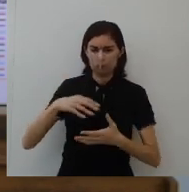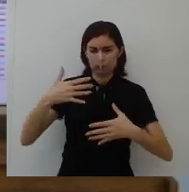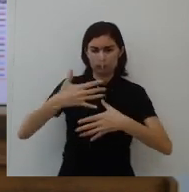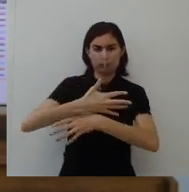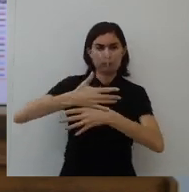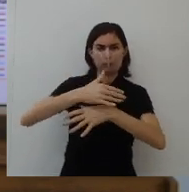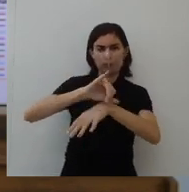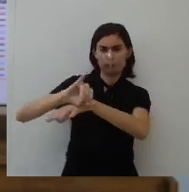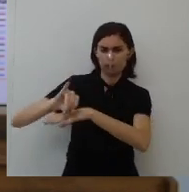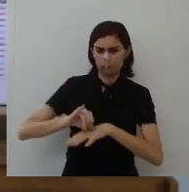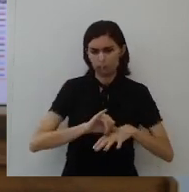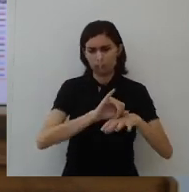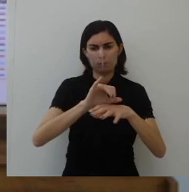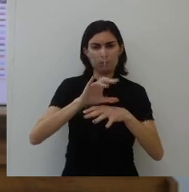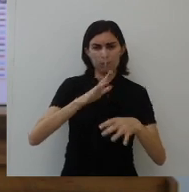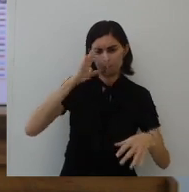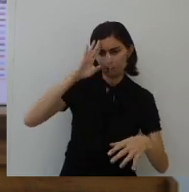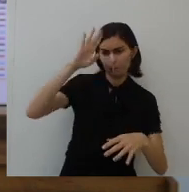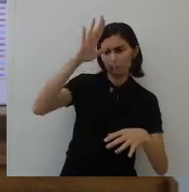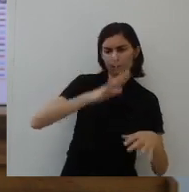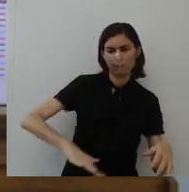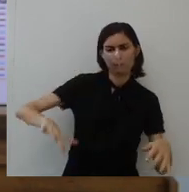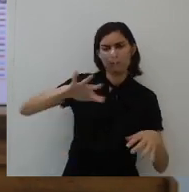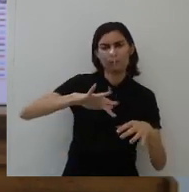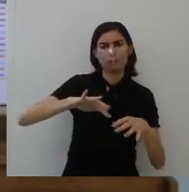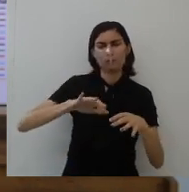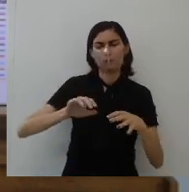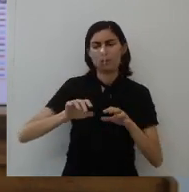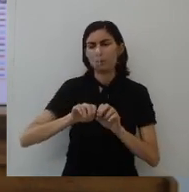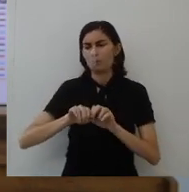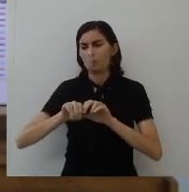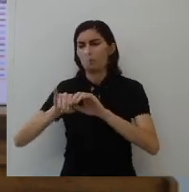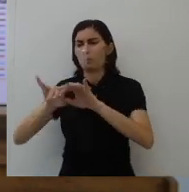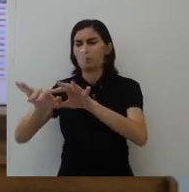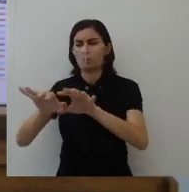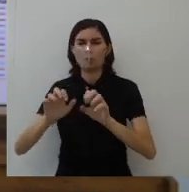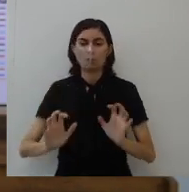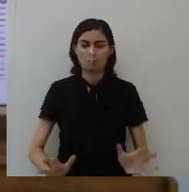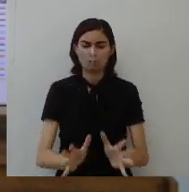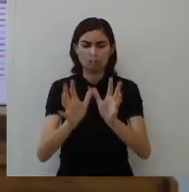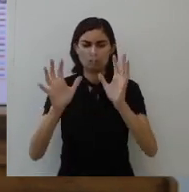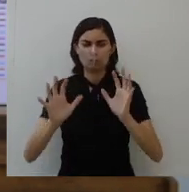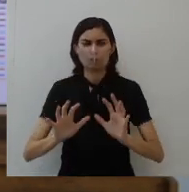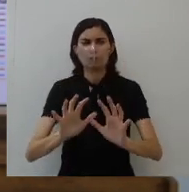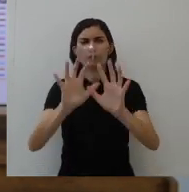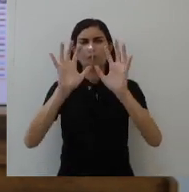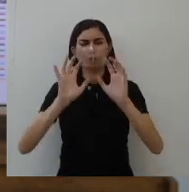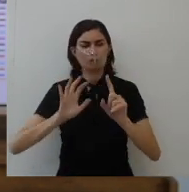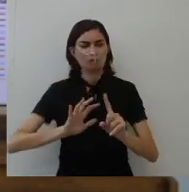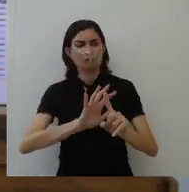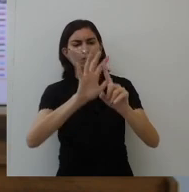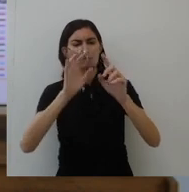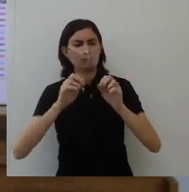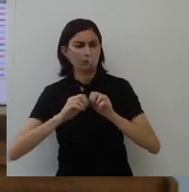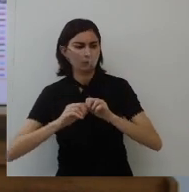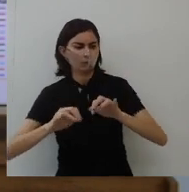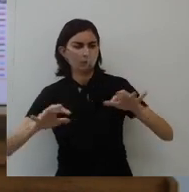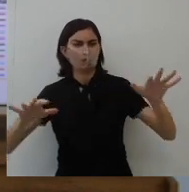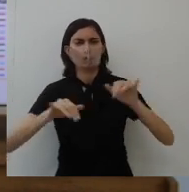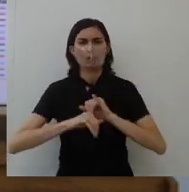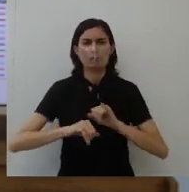principais e esses raios seriam os níveis de influência, os níveis de compartilhamento